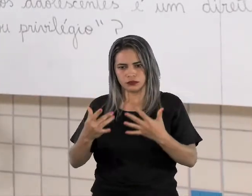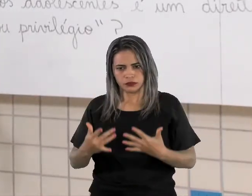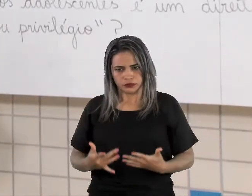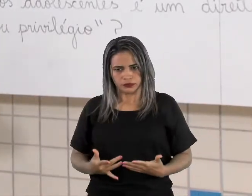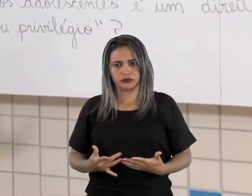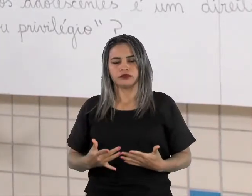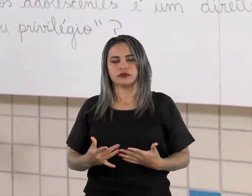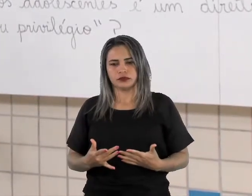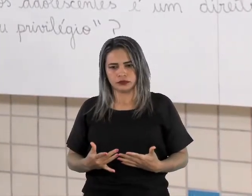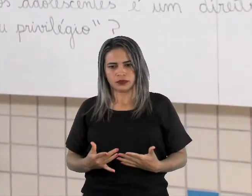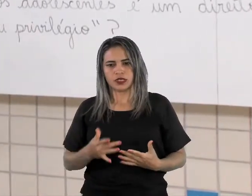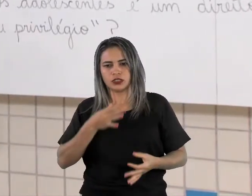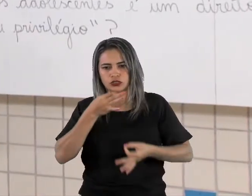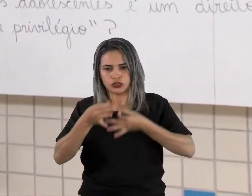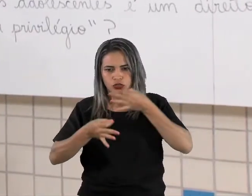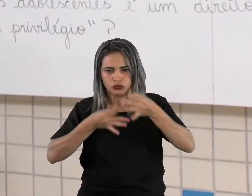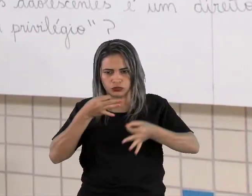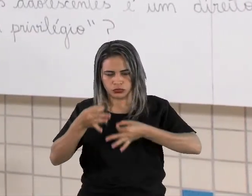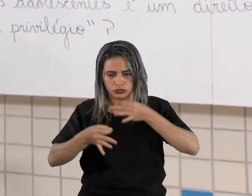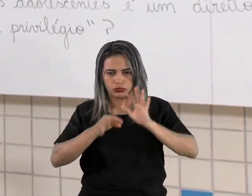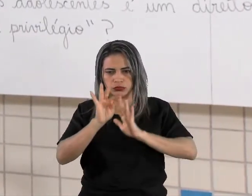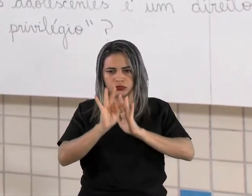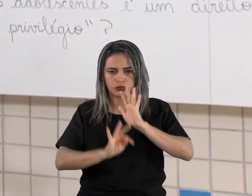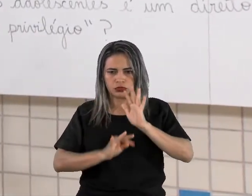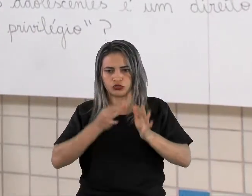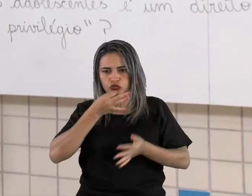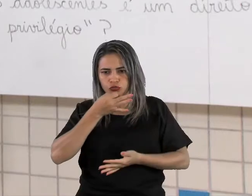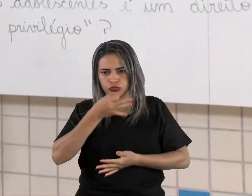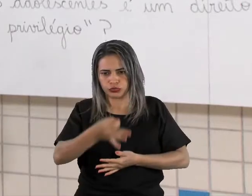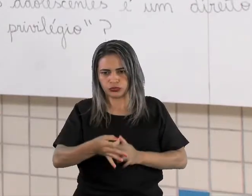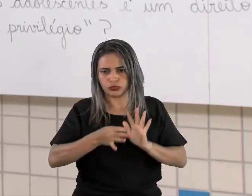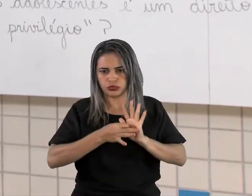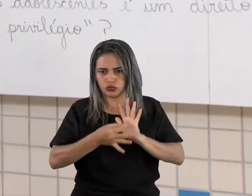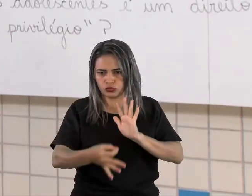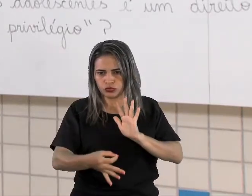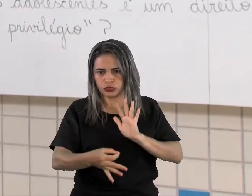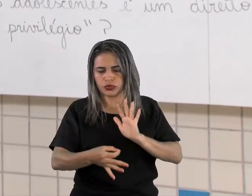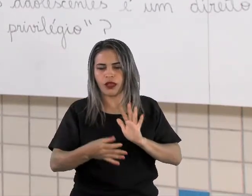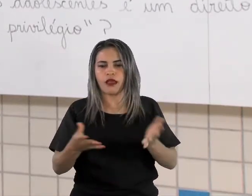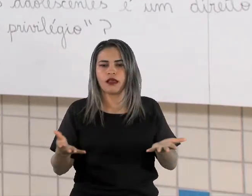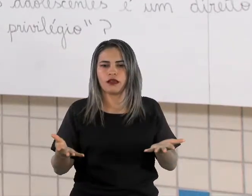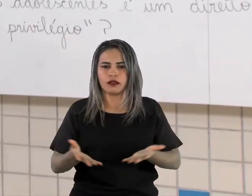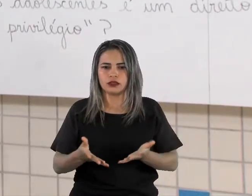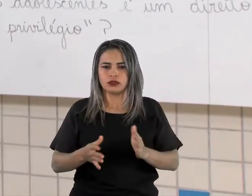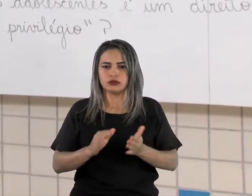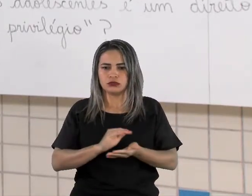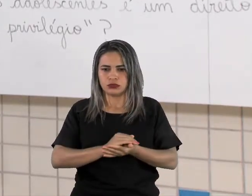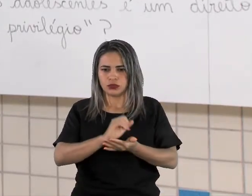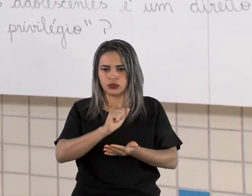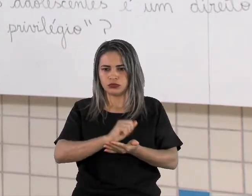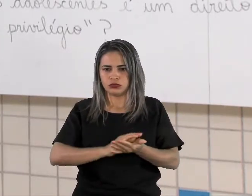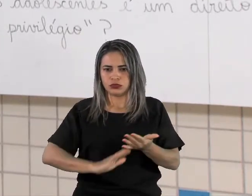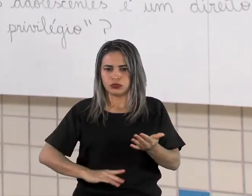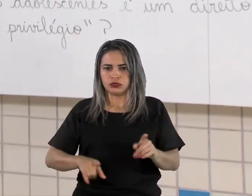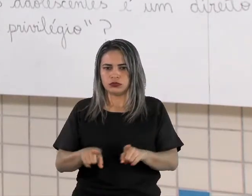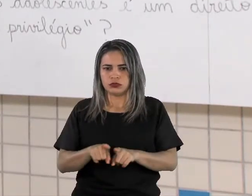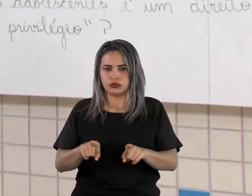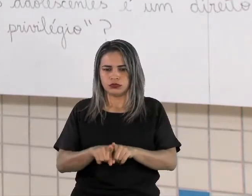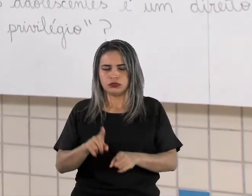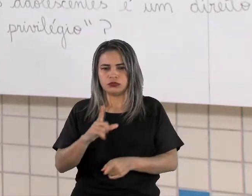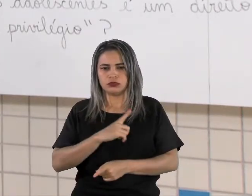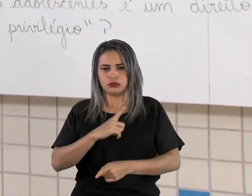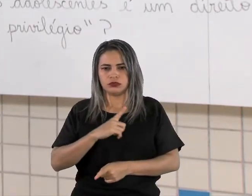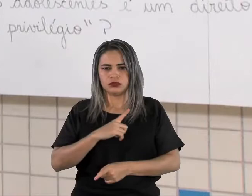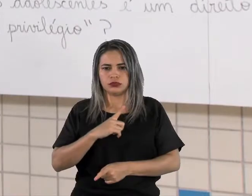essa questão de argumentação, do texto opinativo, nesse bloco de estudo também tem